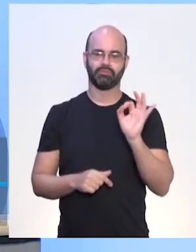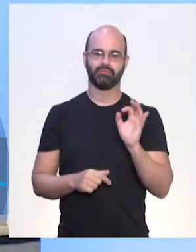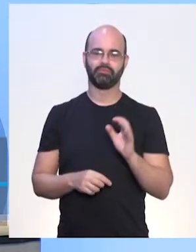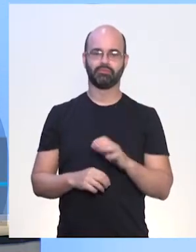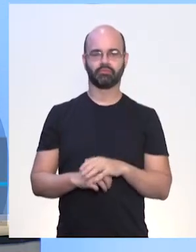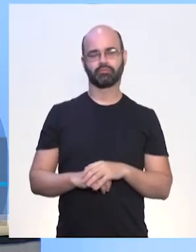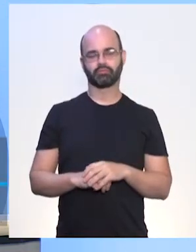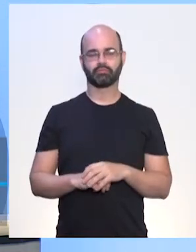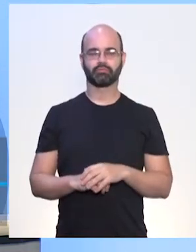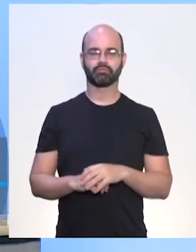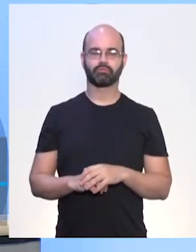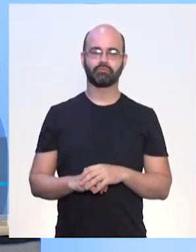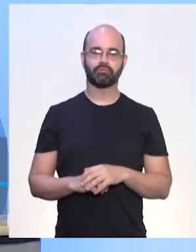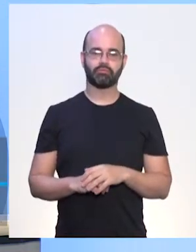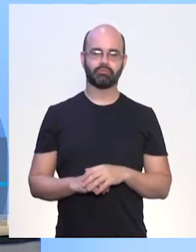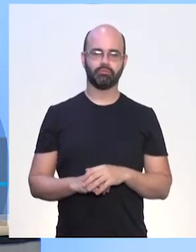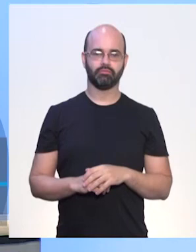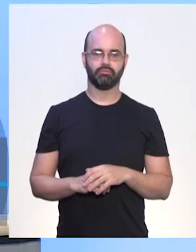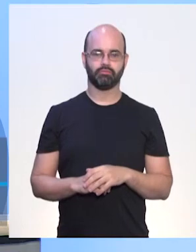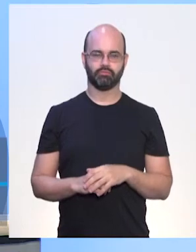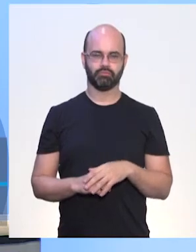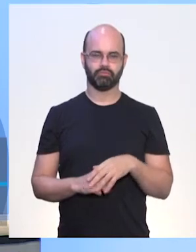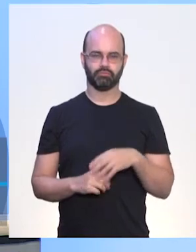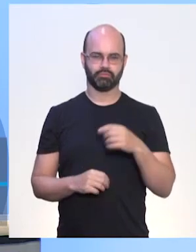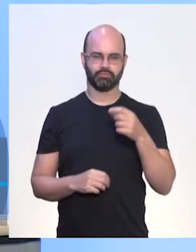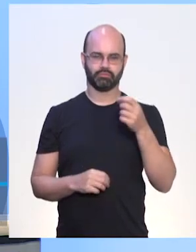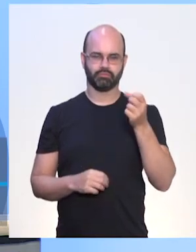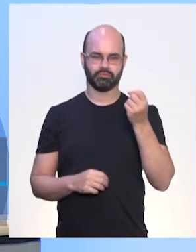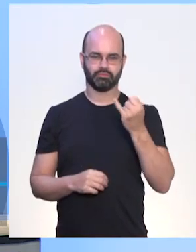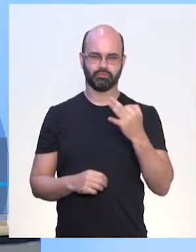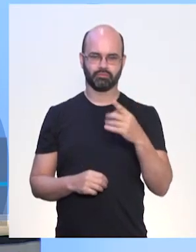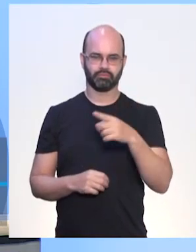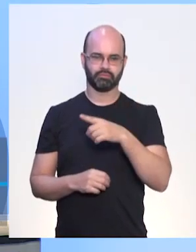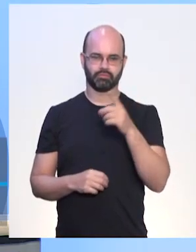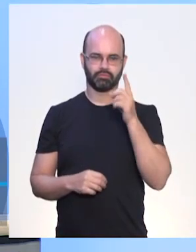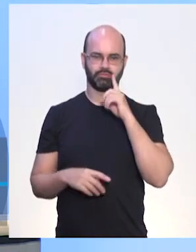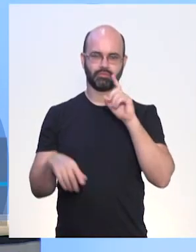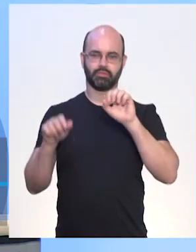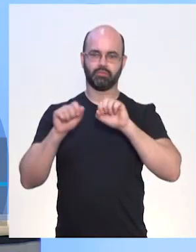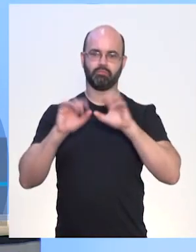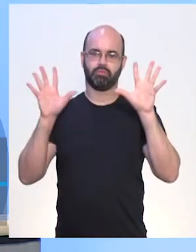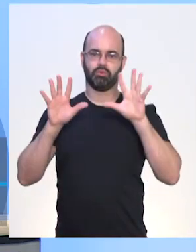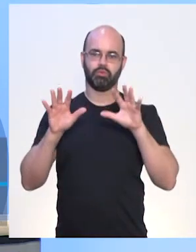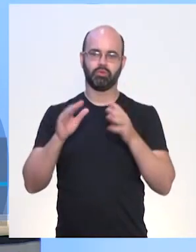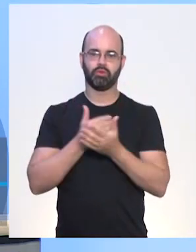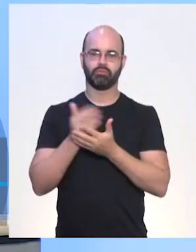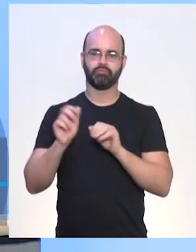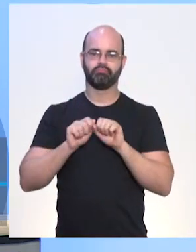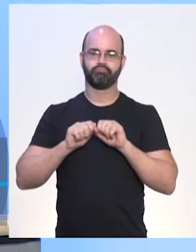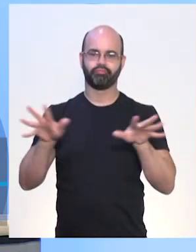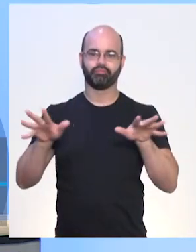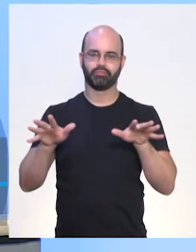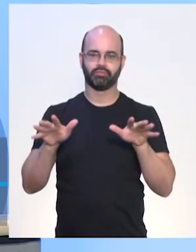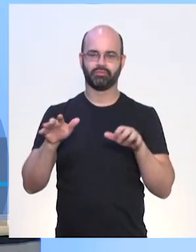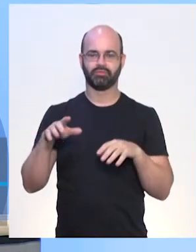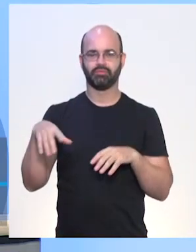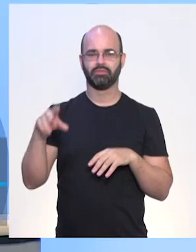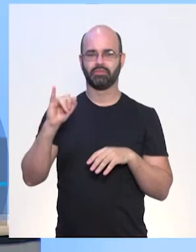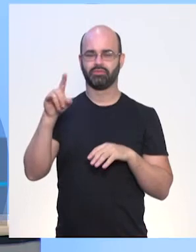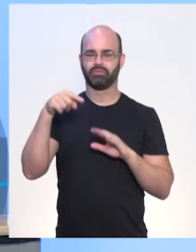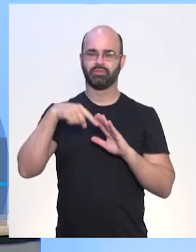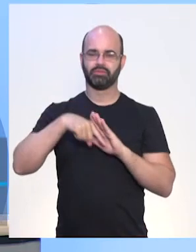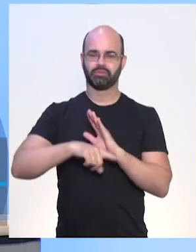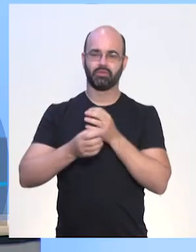lá É deu para explicar um pouquinho sobre o que foi essa explosão se vocês quiserem maiores